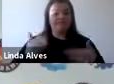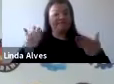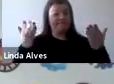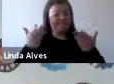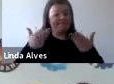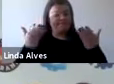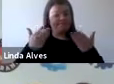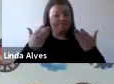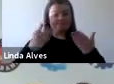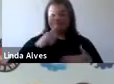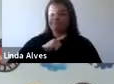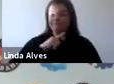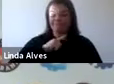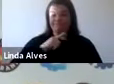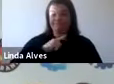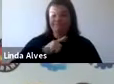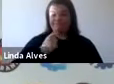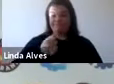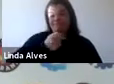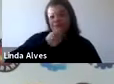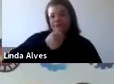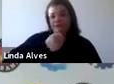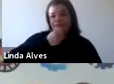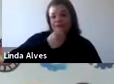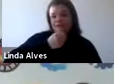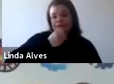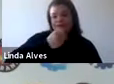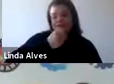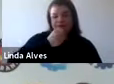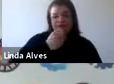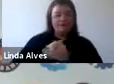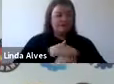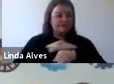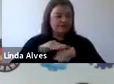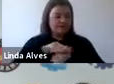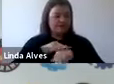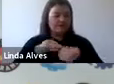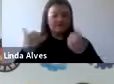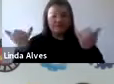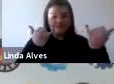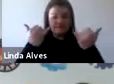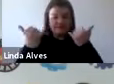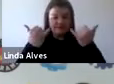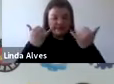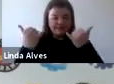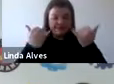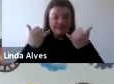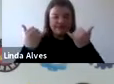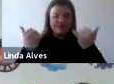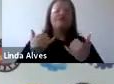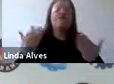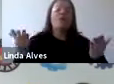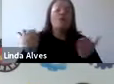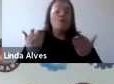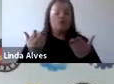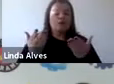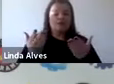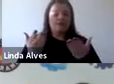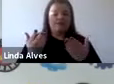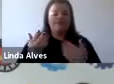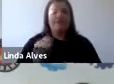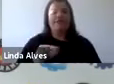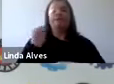Agora, nós temos os nossos articulistas. Já contei lá no Abre para vocês, né? Porque cada um deles vão falar. Ai, ai,